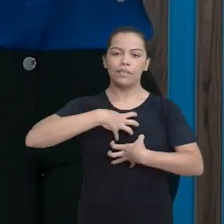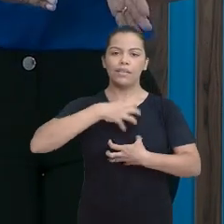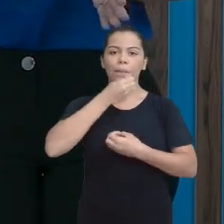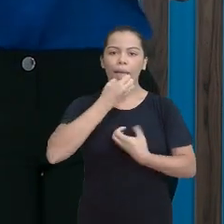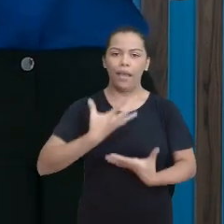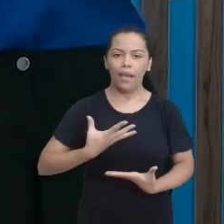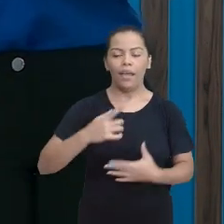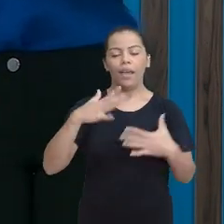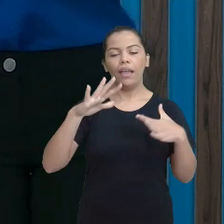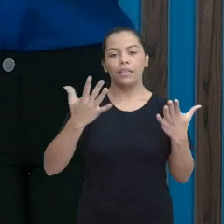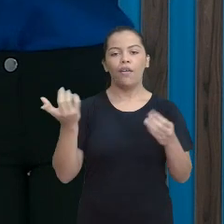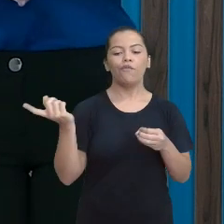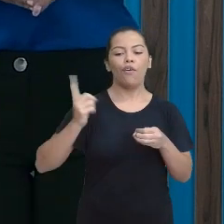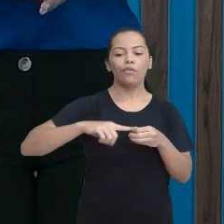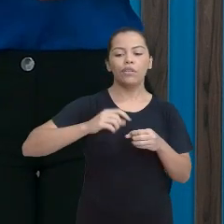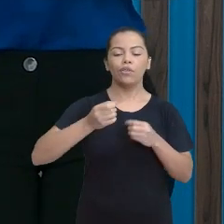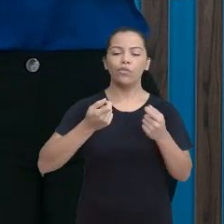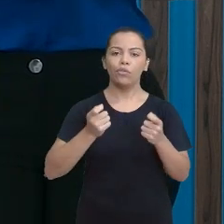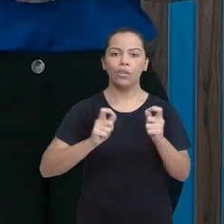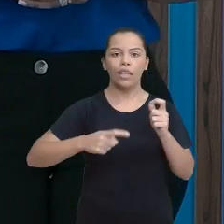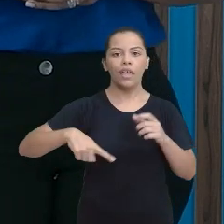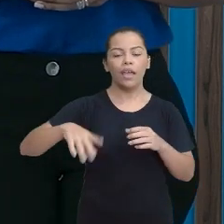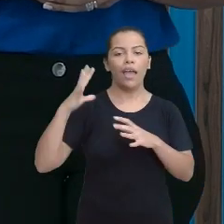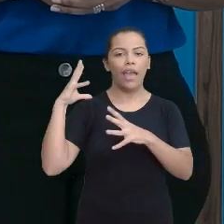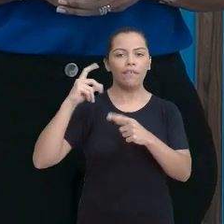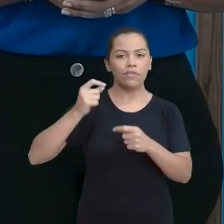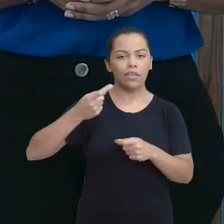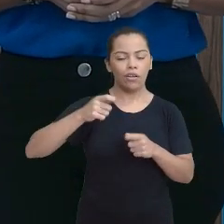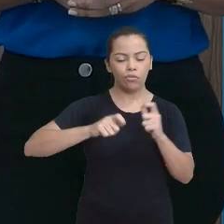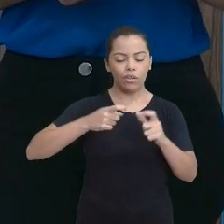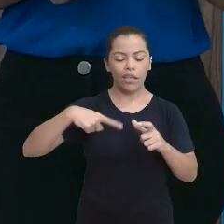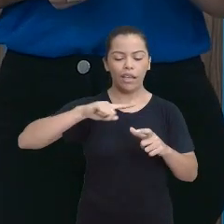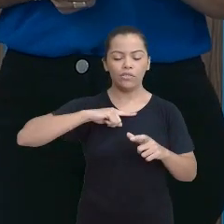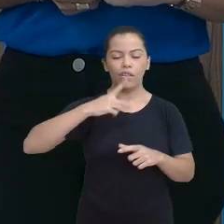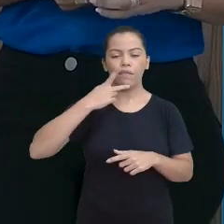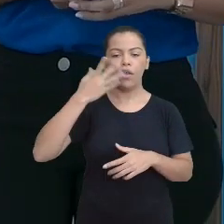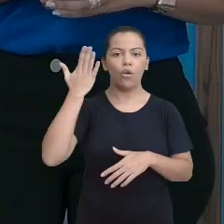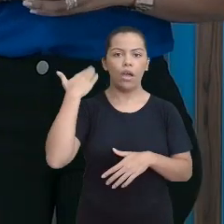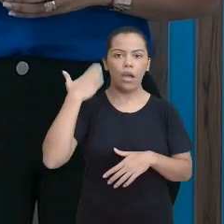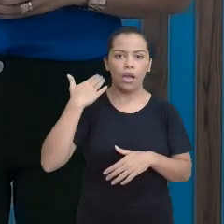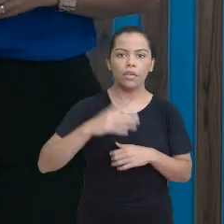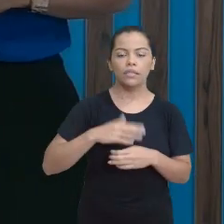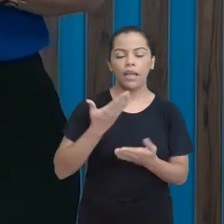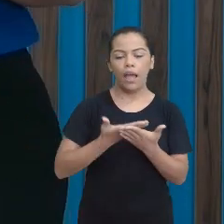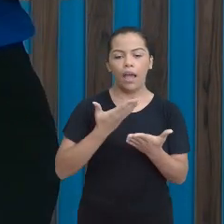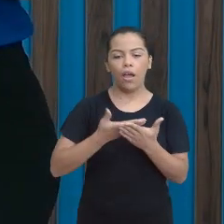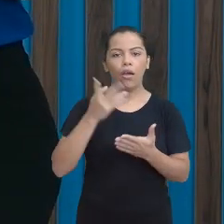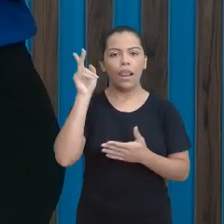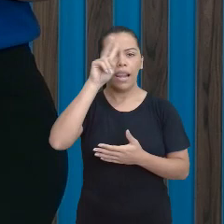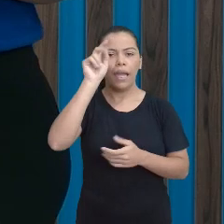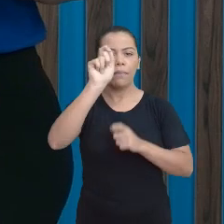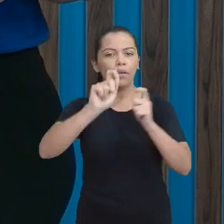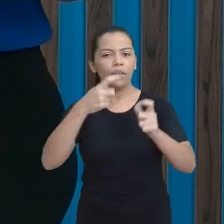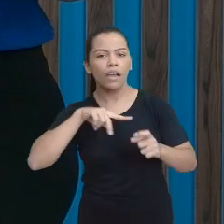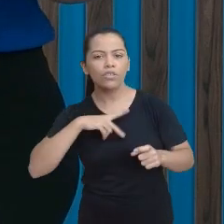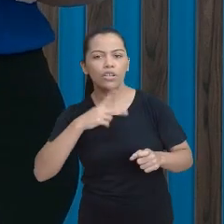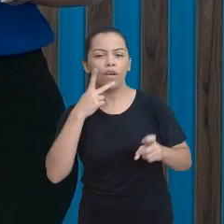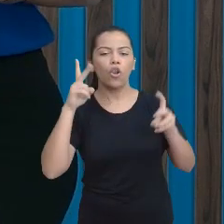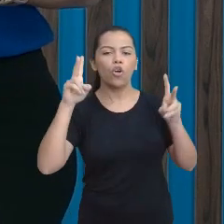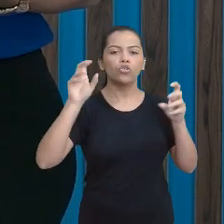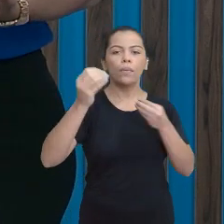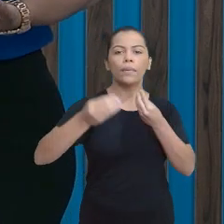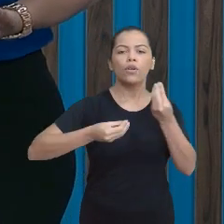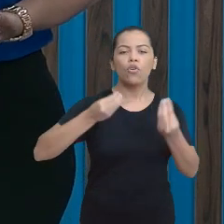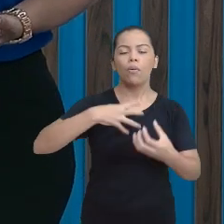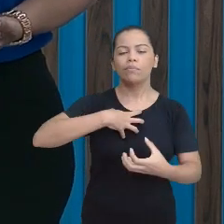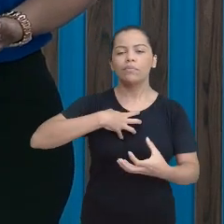Então, só retomando o que a gente conversou nos nossos encontros anteriores, lembra que nós falamos em relação à forma